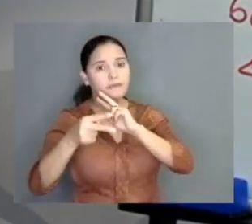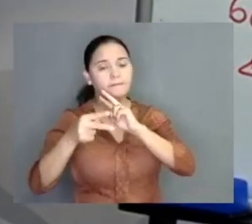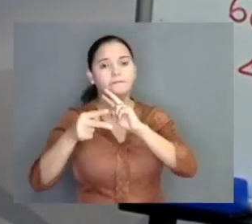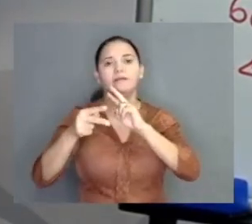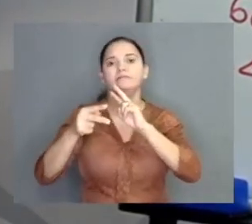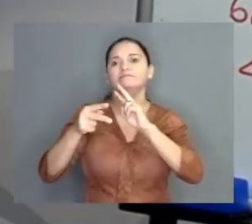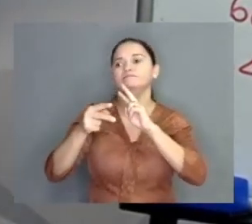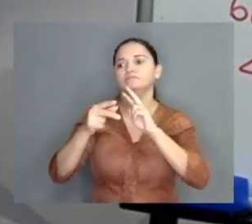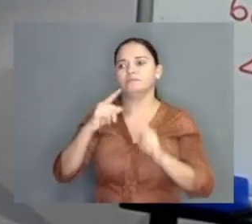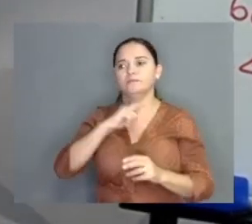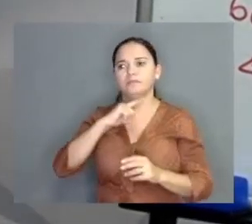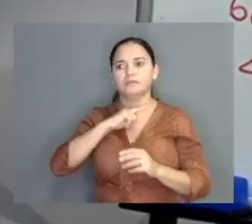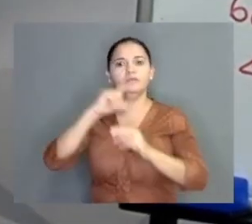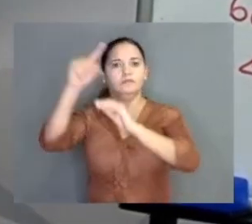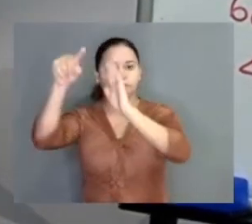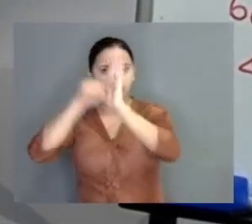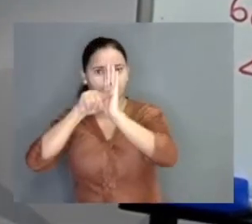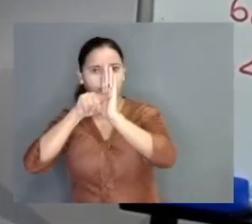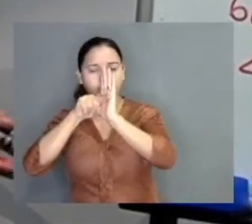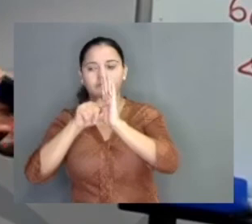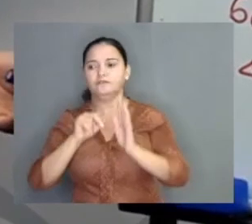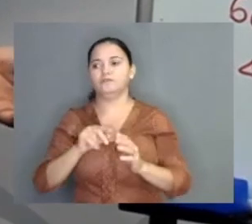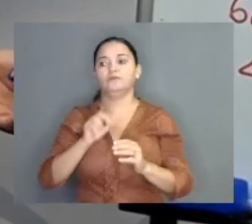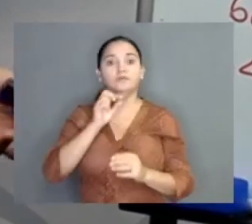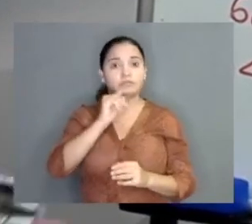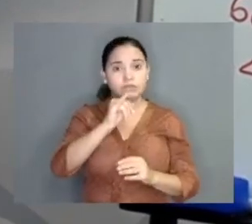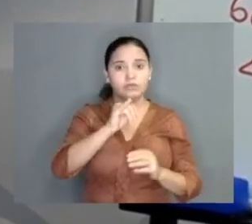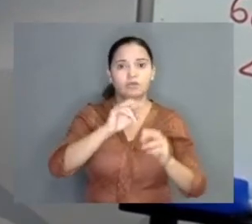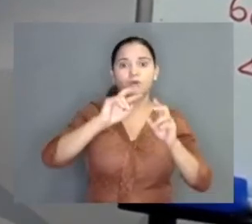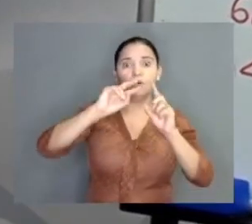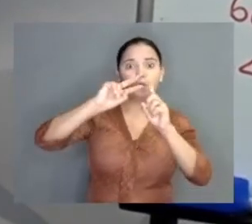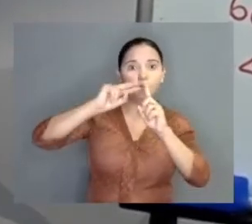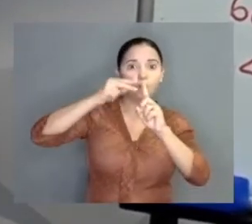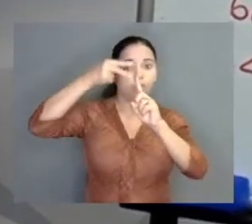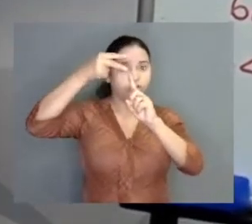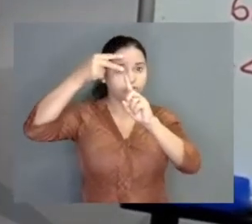negativo. E se o expoente for negativo,